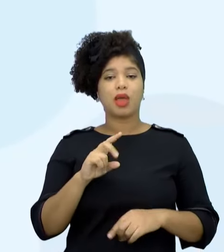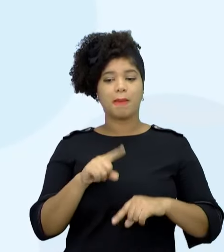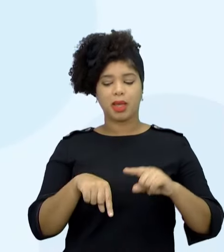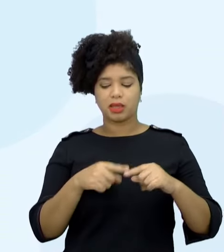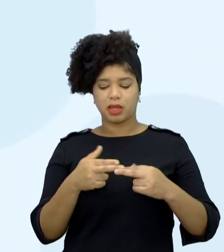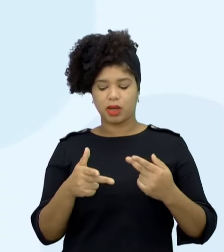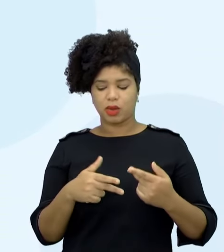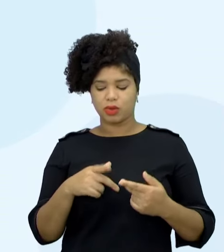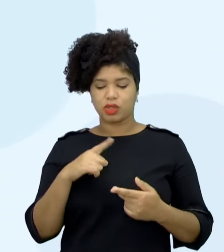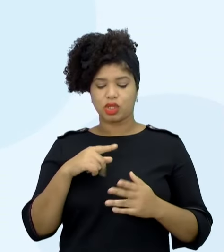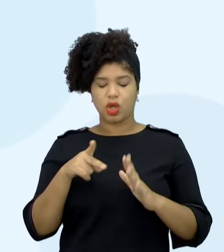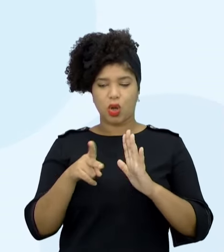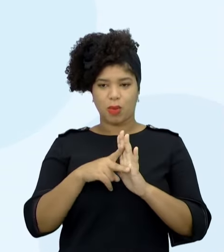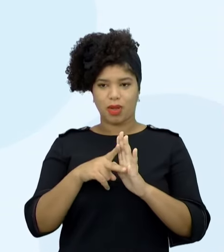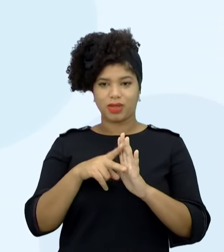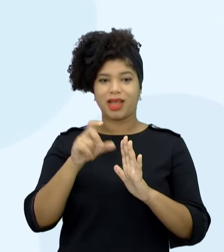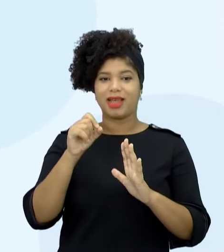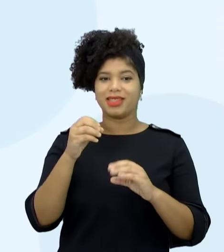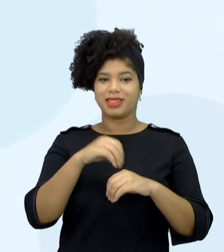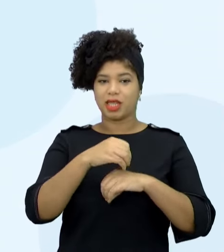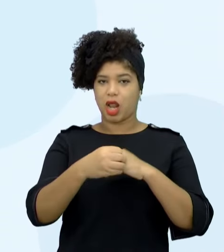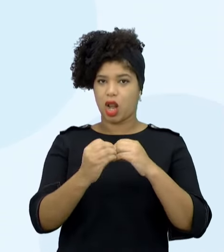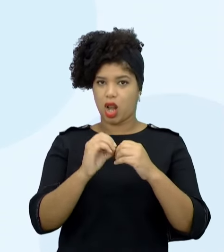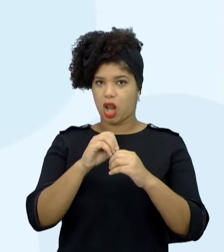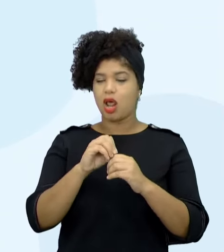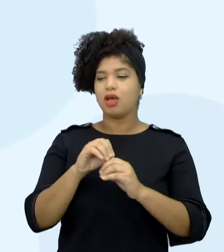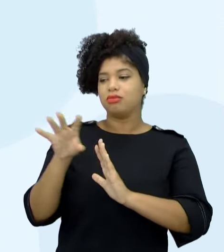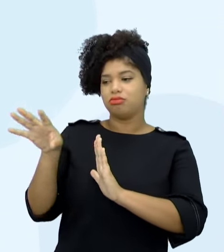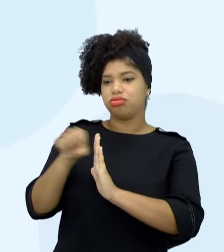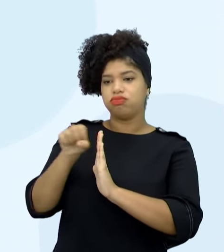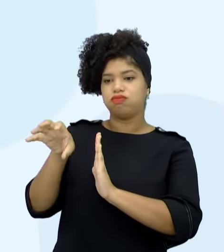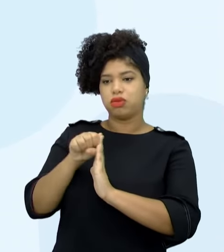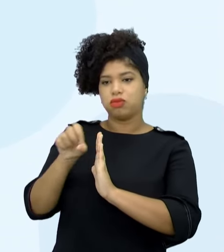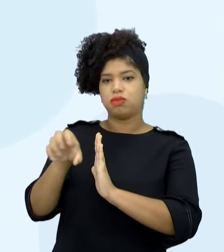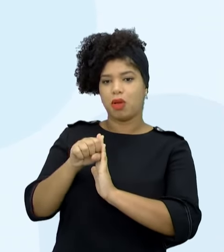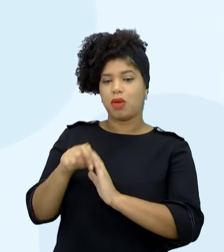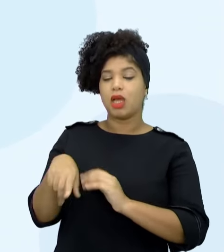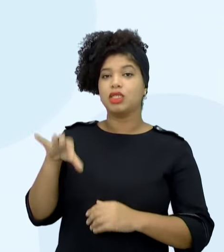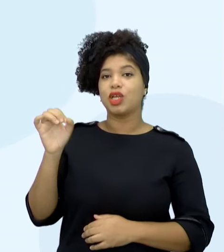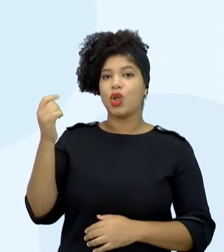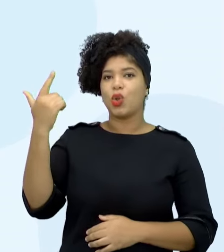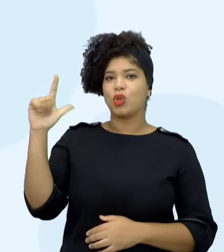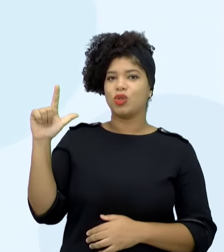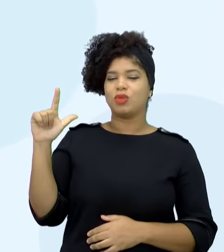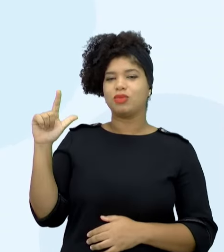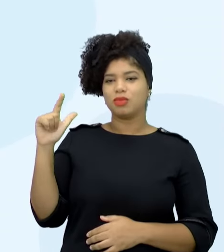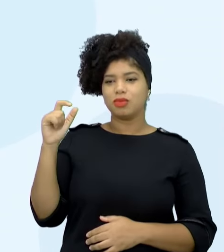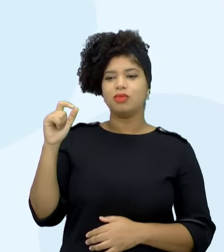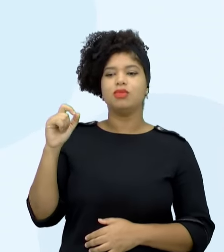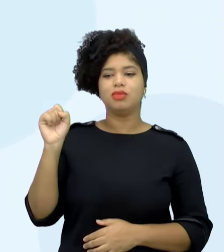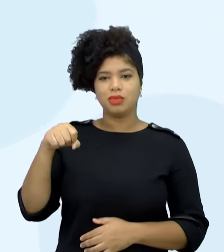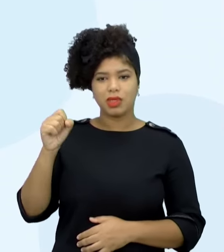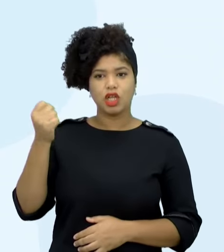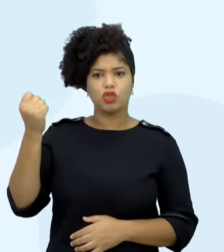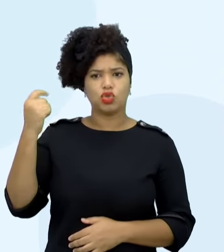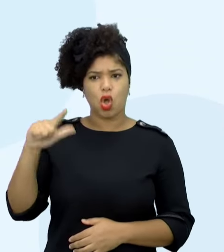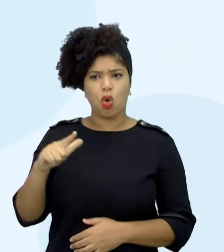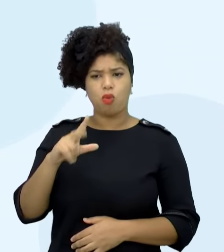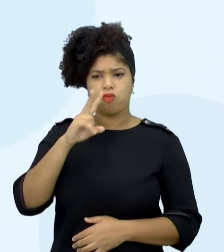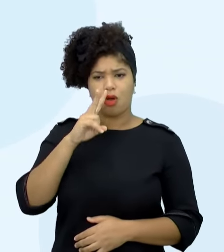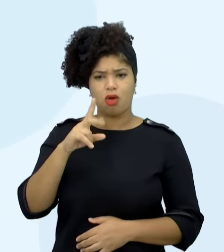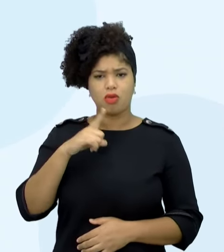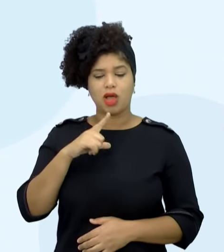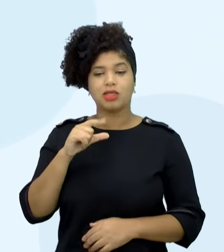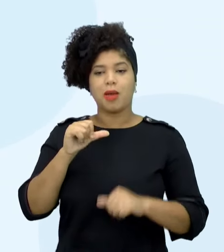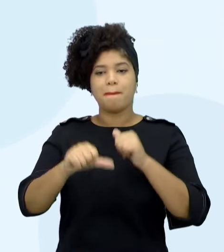semicondutor, as células fotovoltaicas, que a gente está falando aqui, produzem eletricidade quando expostas à luz, né? Ali a gente consegue extrair então uma